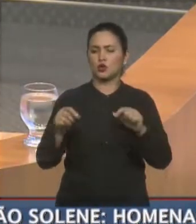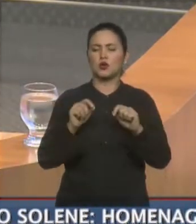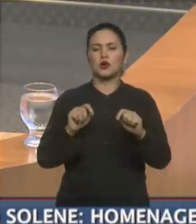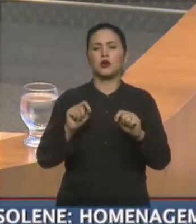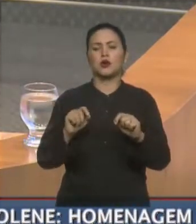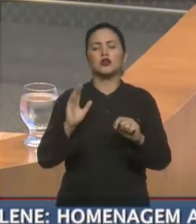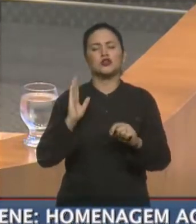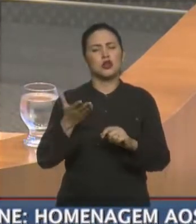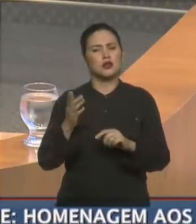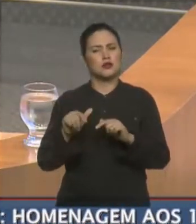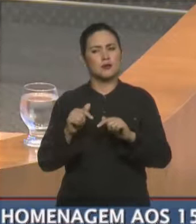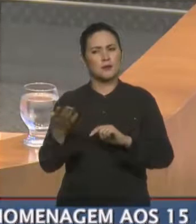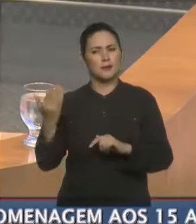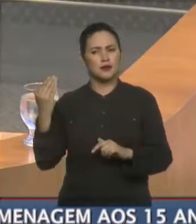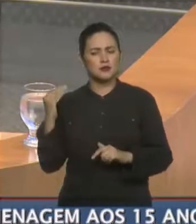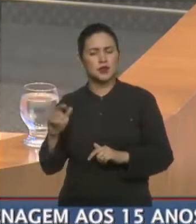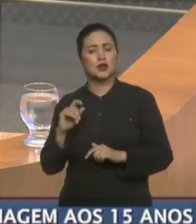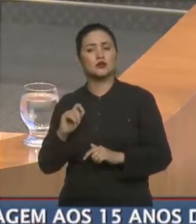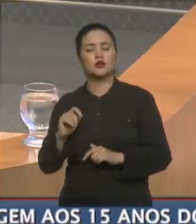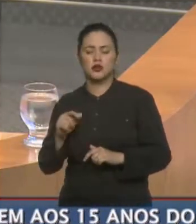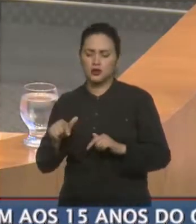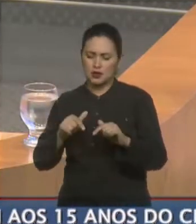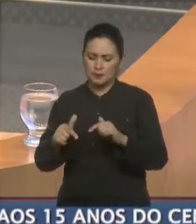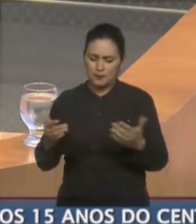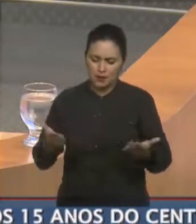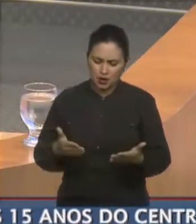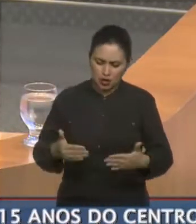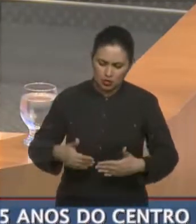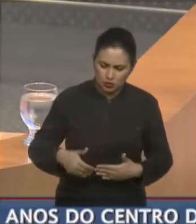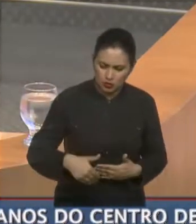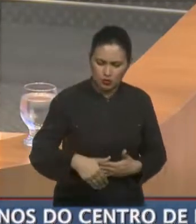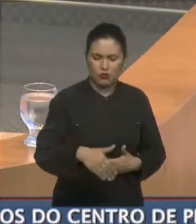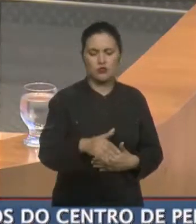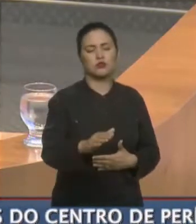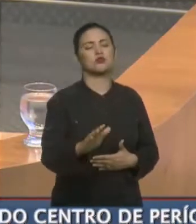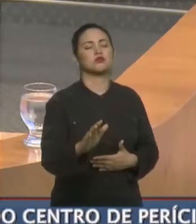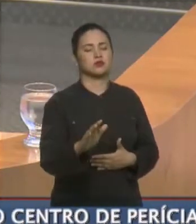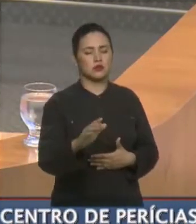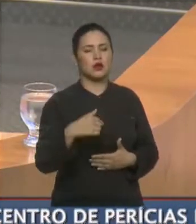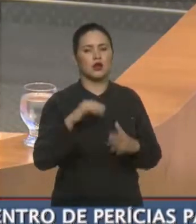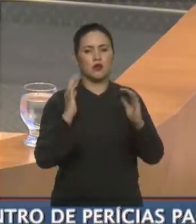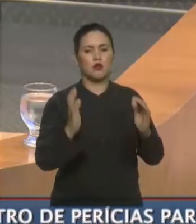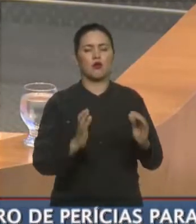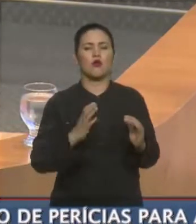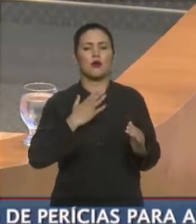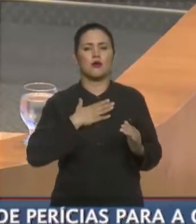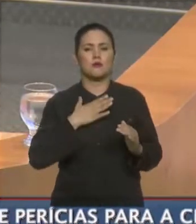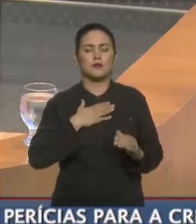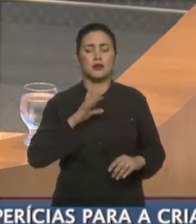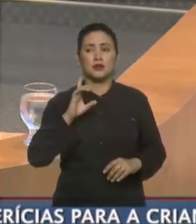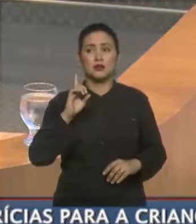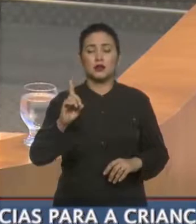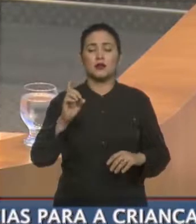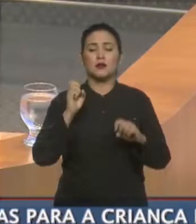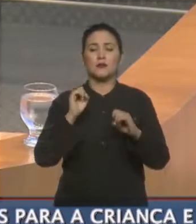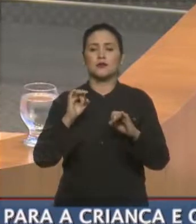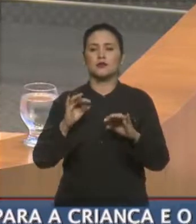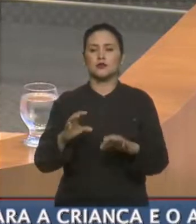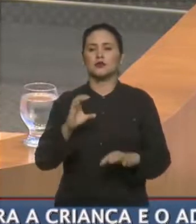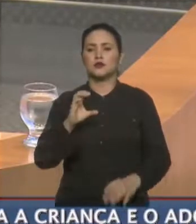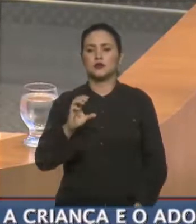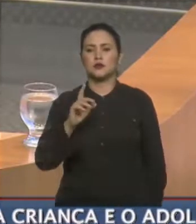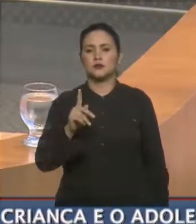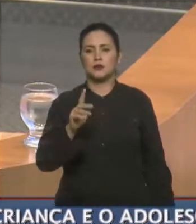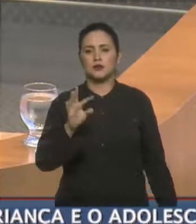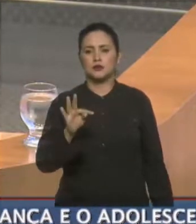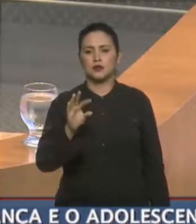honra estar na direção do sistema, sabendo que tem uma unidade dessa, fortalecendo a nossa instituição. Que Deus ilumine o CPTCA e vamos em frente,